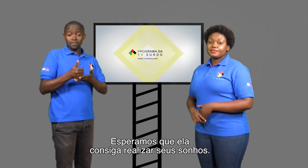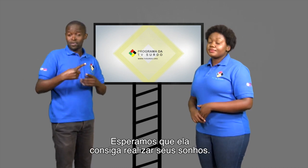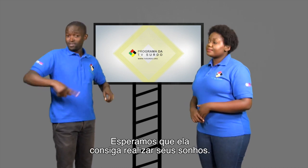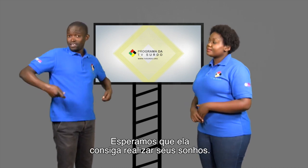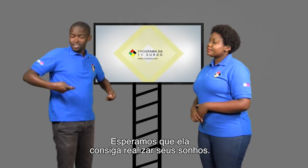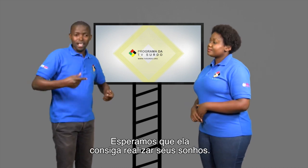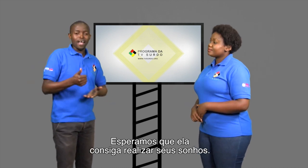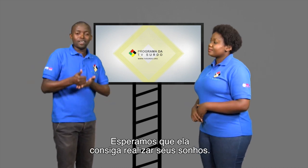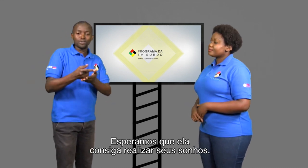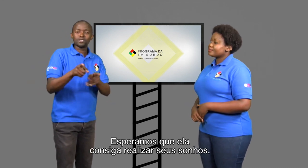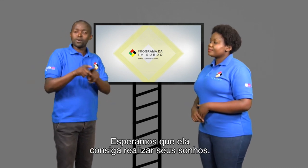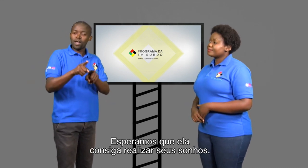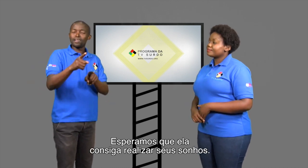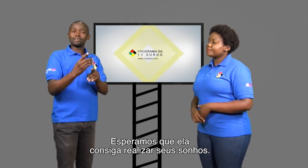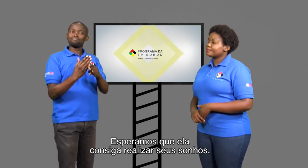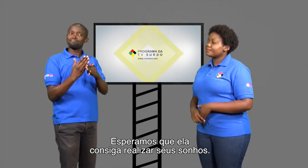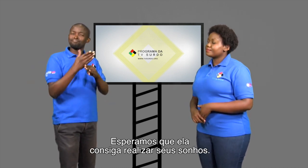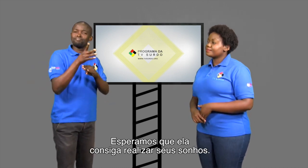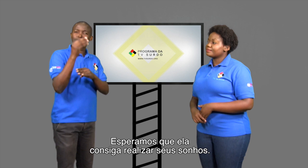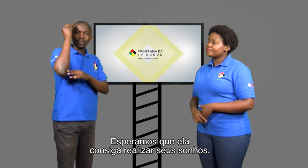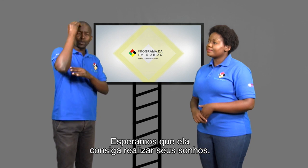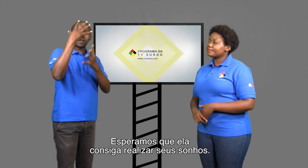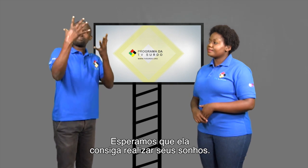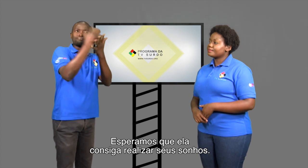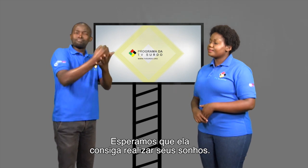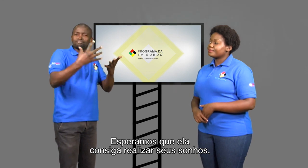Esperamos que ela consiga realizar seus sonhos.